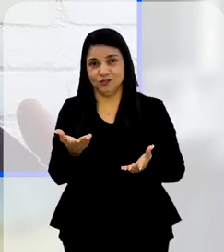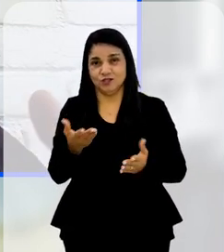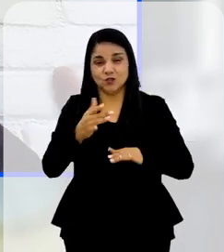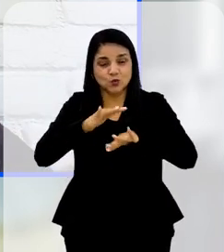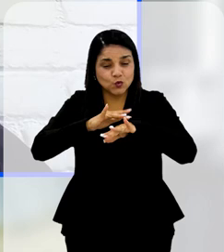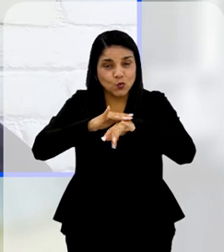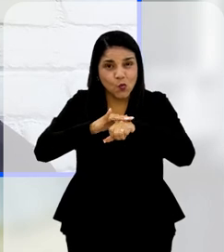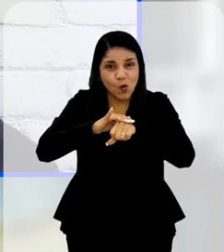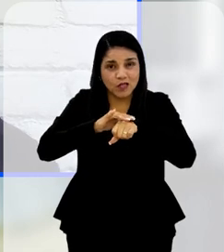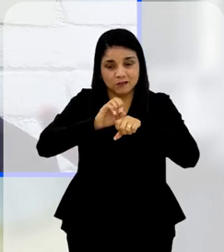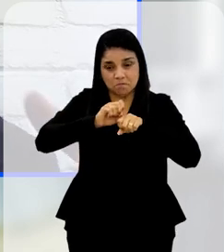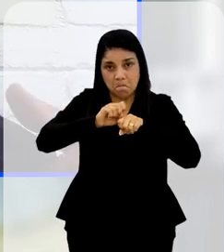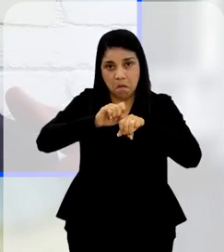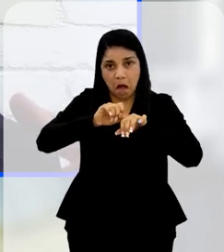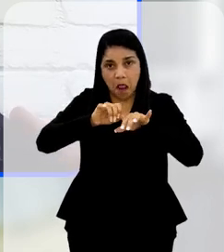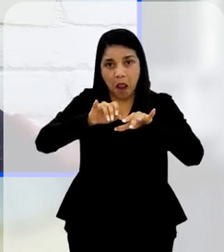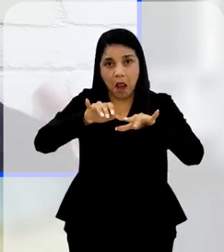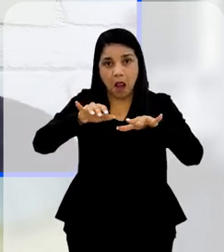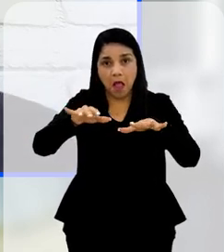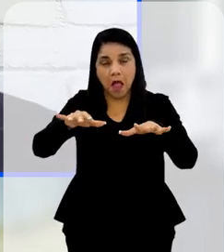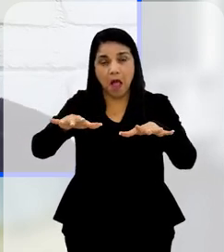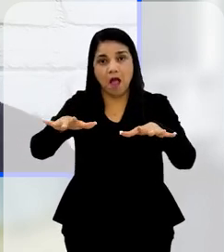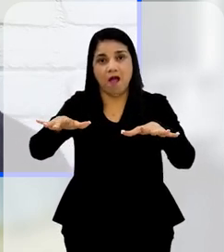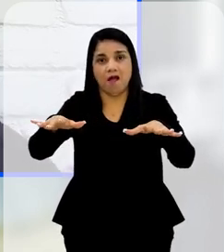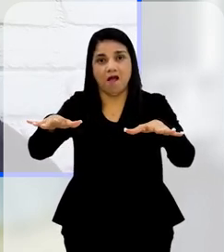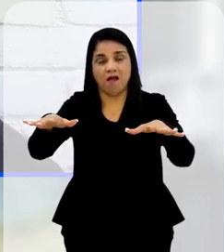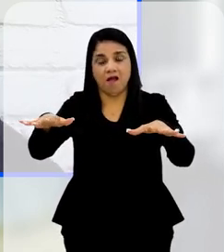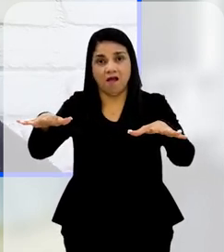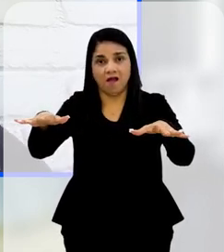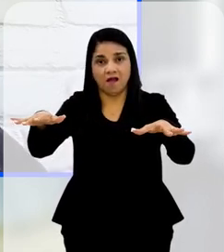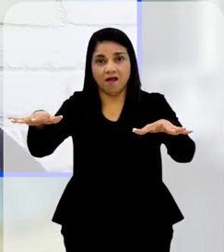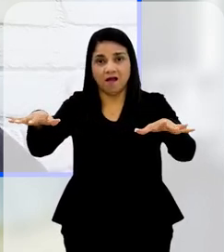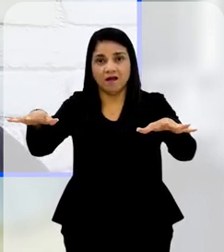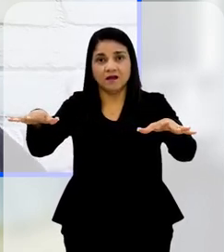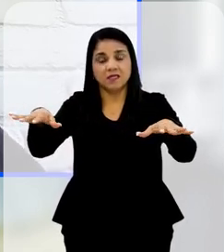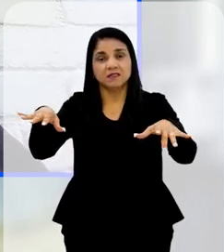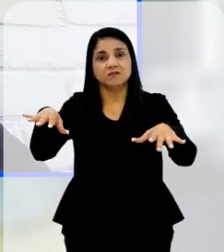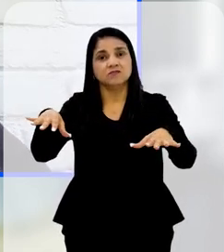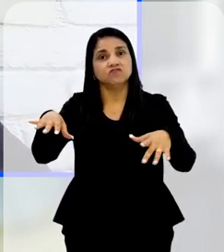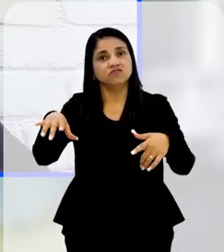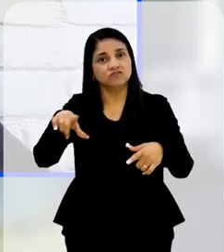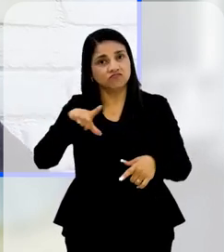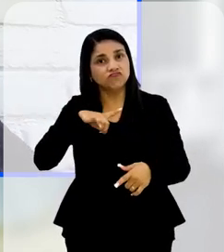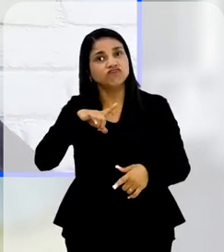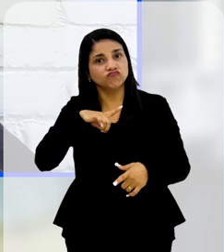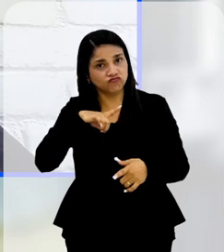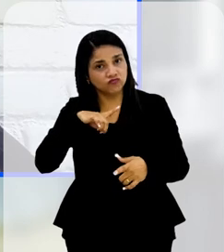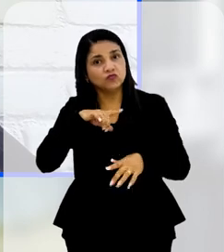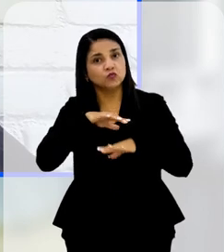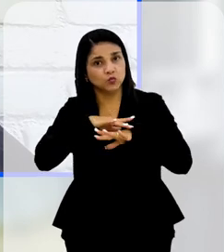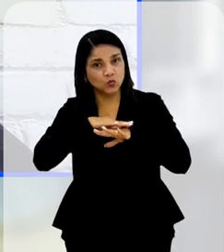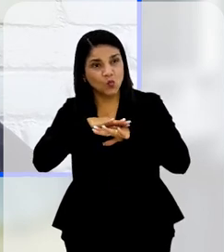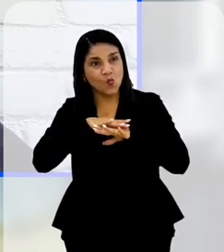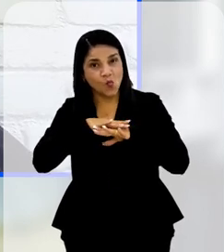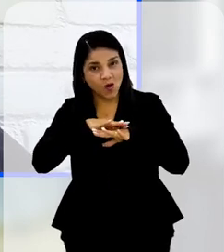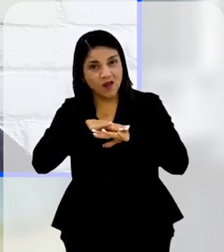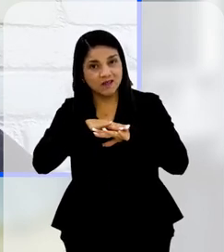doenças transmissíveis em grande número ainda existentes, que eram doenças que podiam